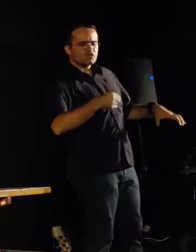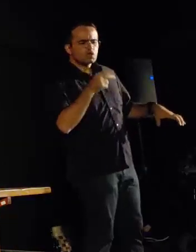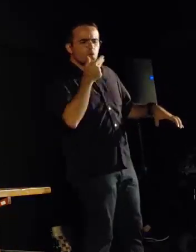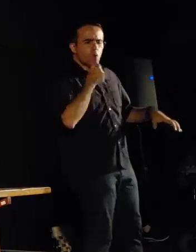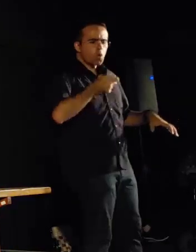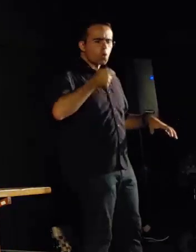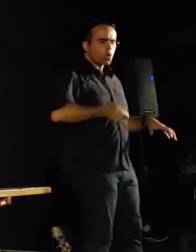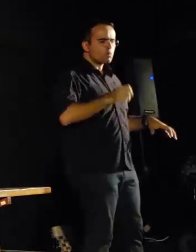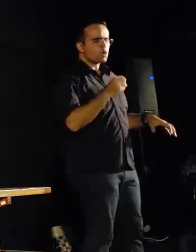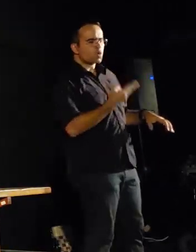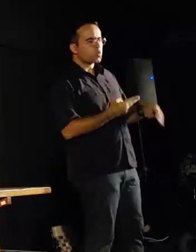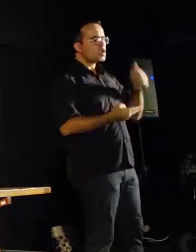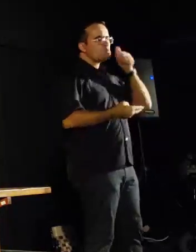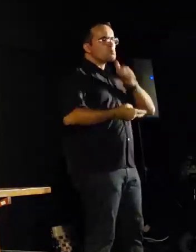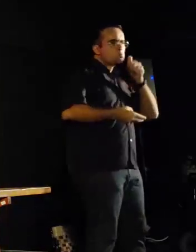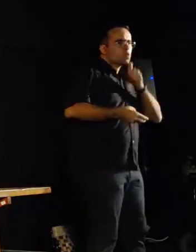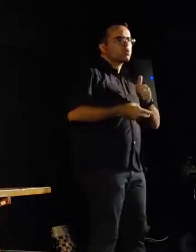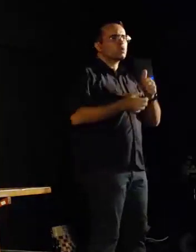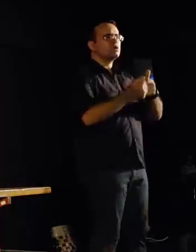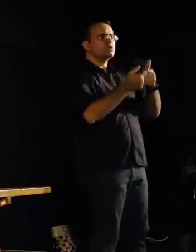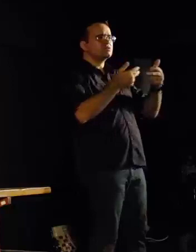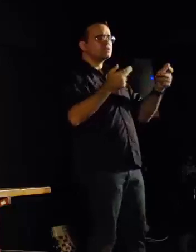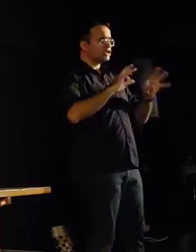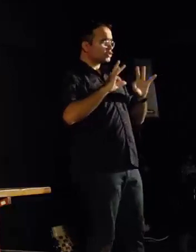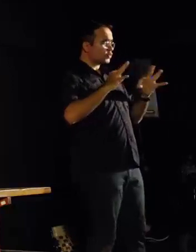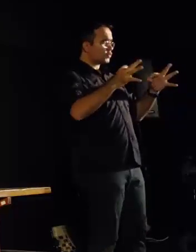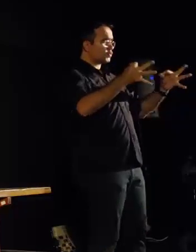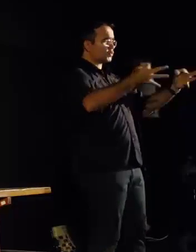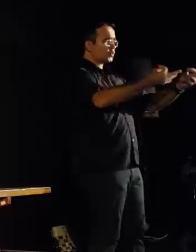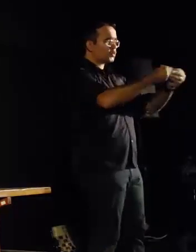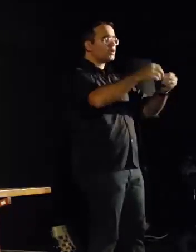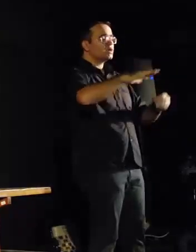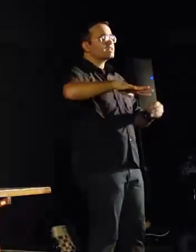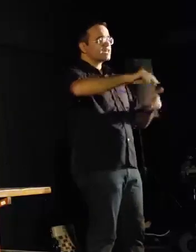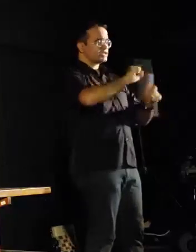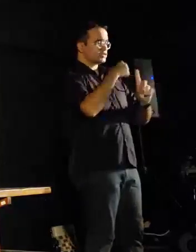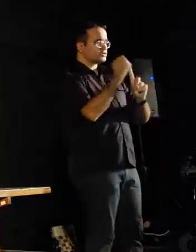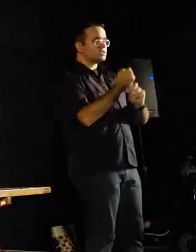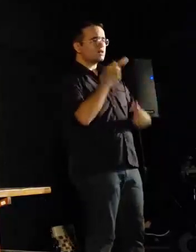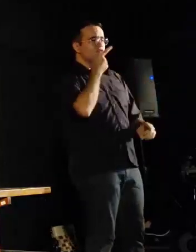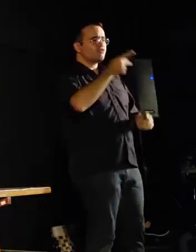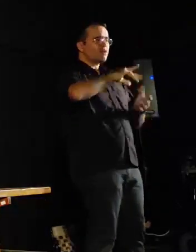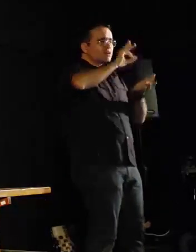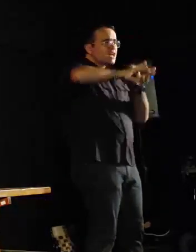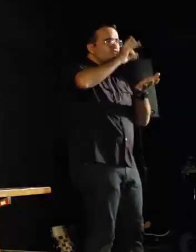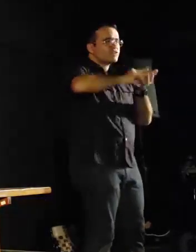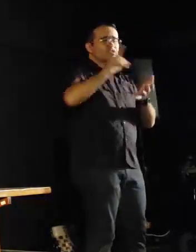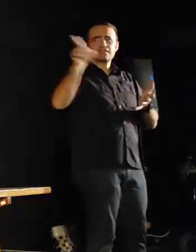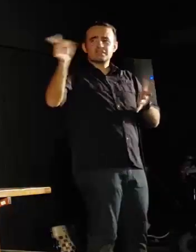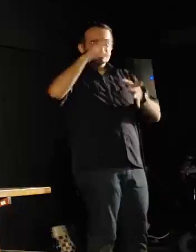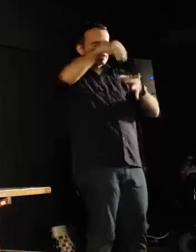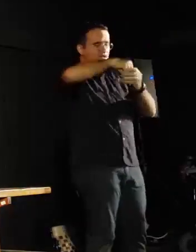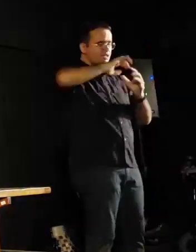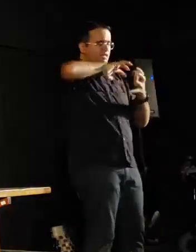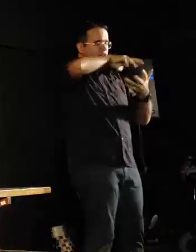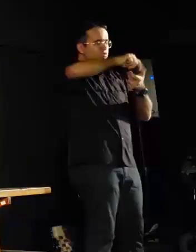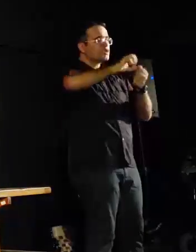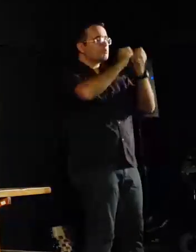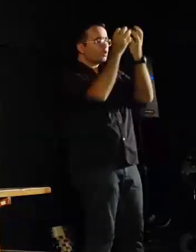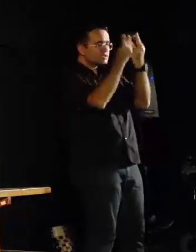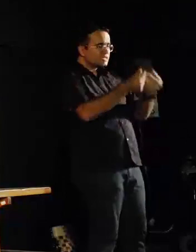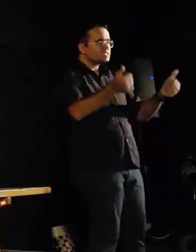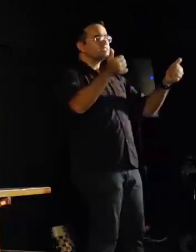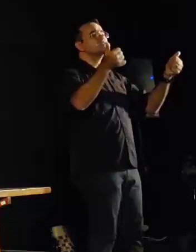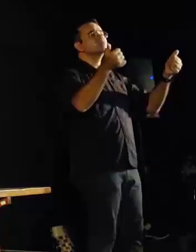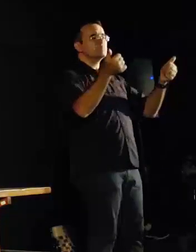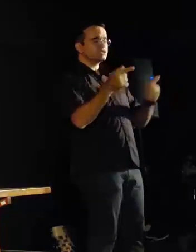filha, que todo esse conjunto de verdades que ordenam o mundo que eu conheço, que o mundo que é habitável por mim, que isso tudo pode se desmanchar,